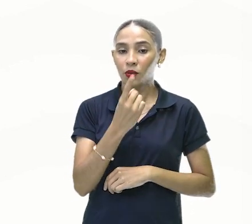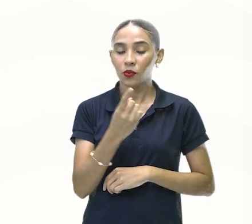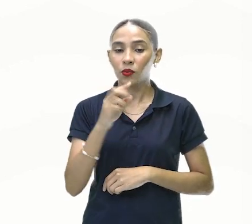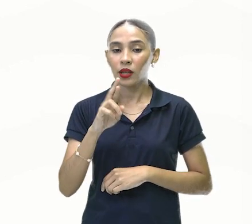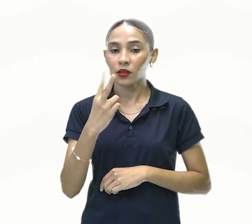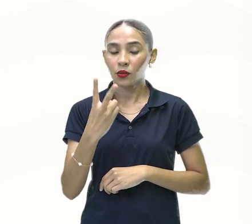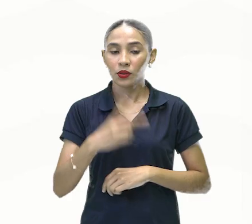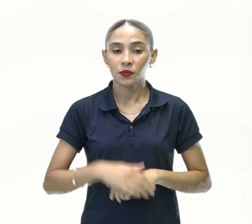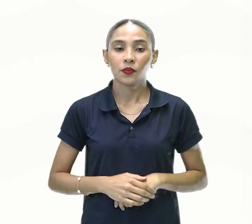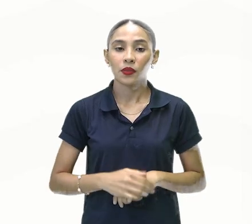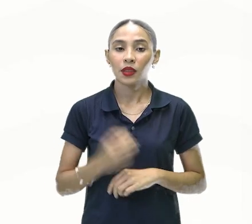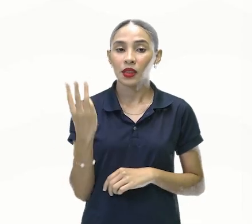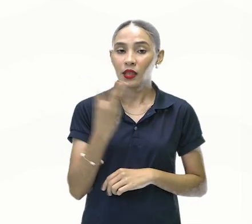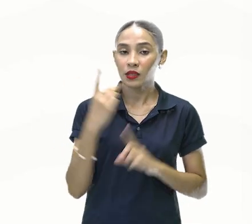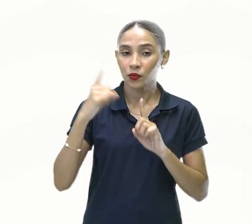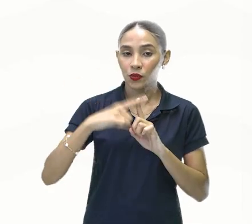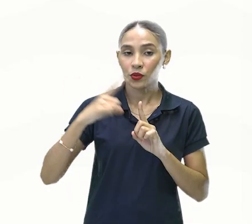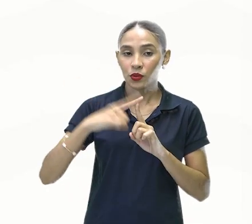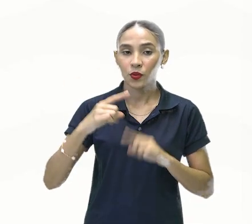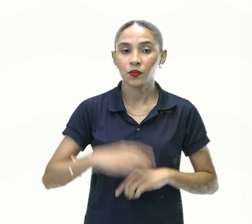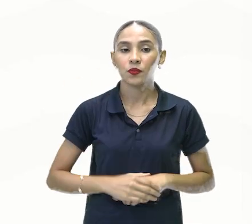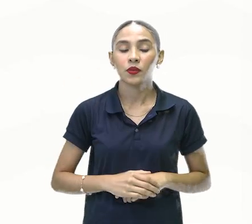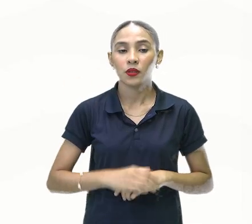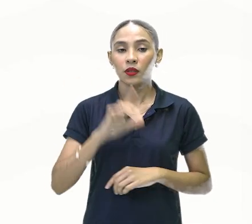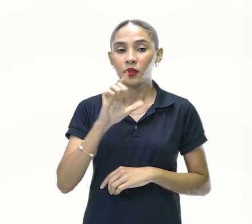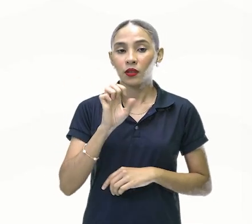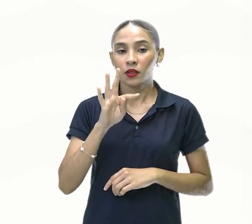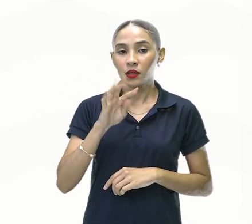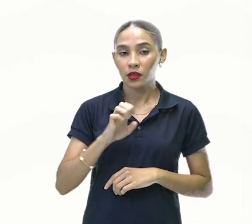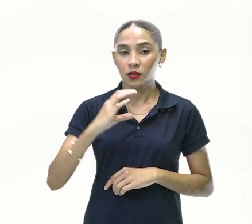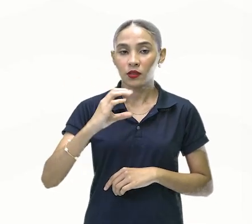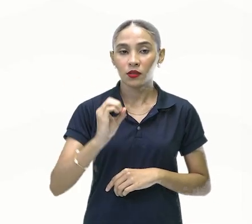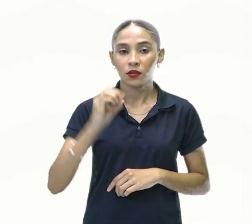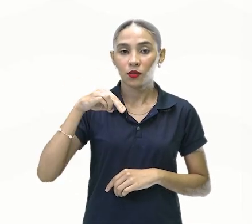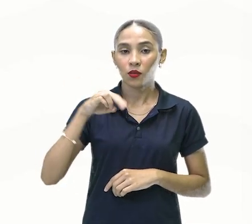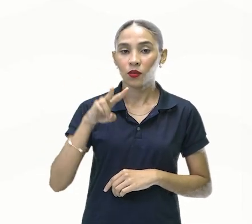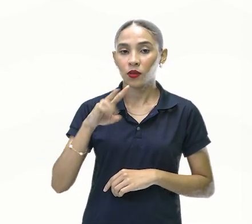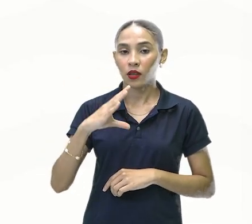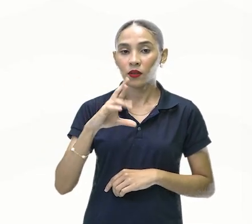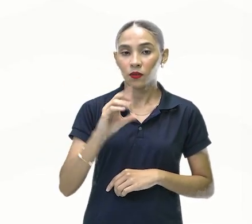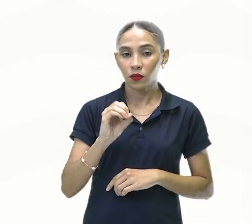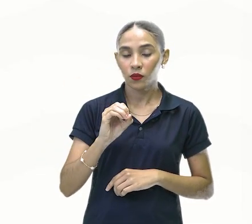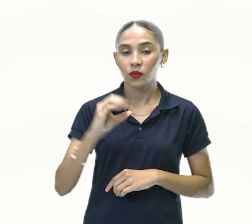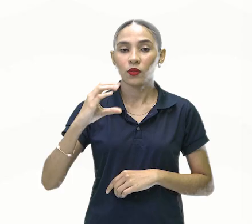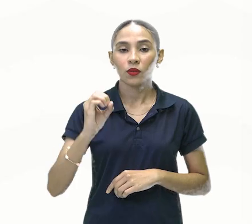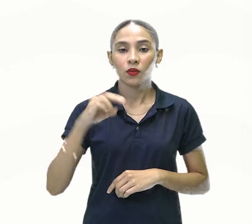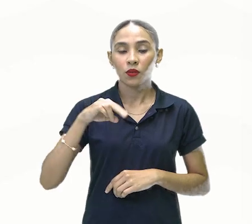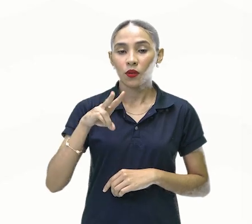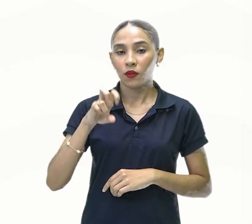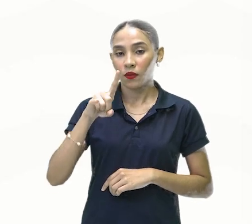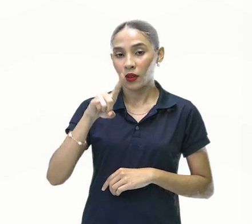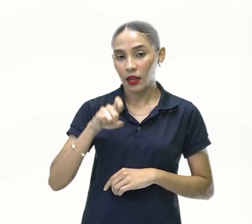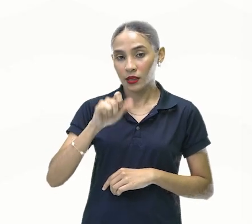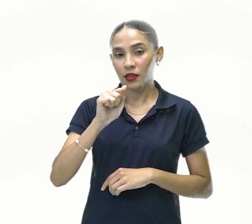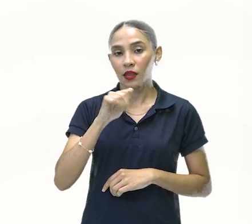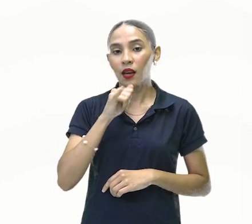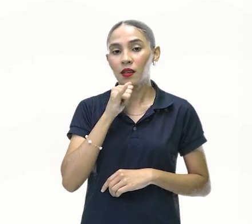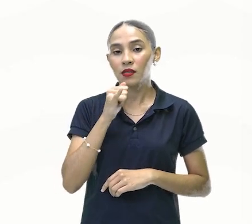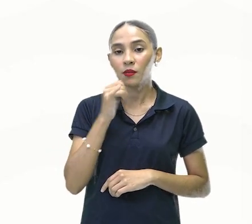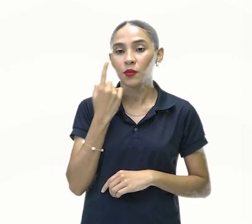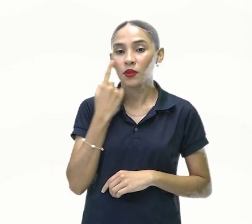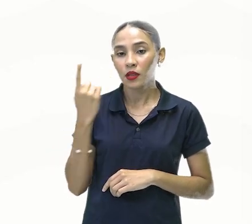aí. Muito bem. Terceiro tipo, lente côncavo-convexa. Na